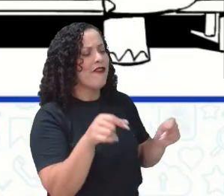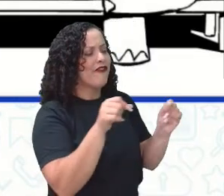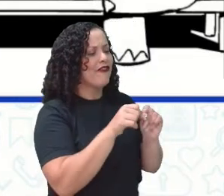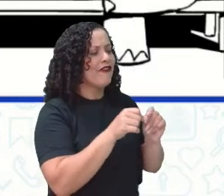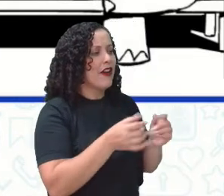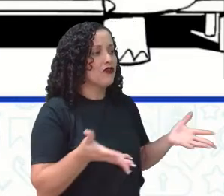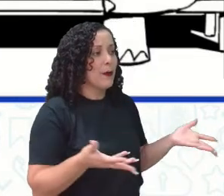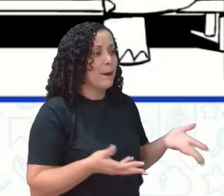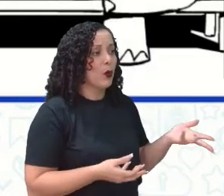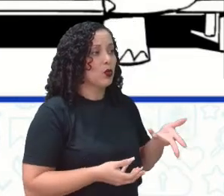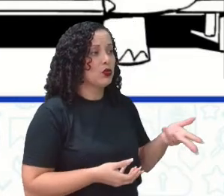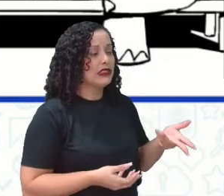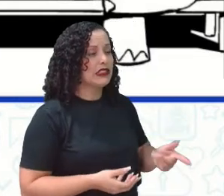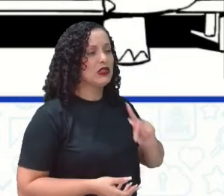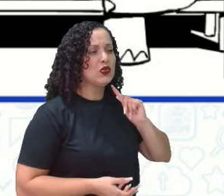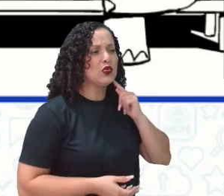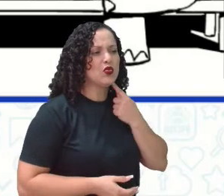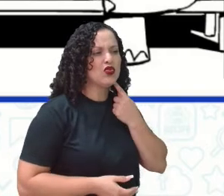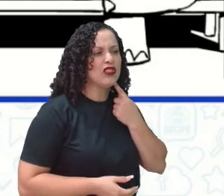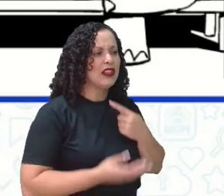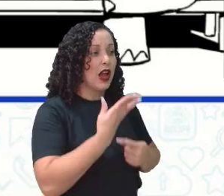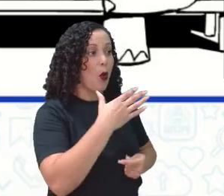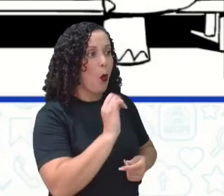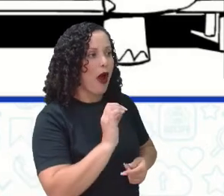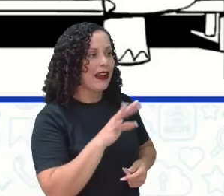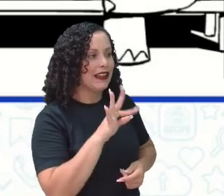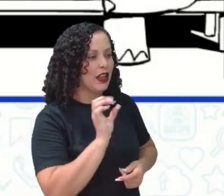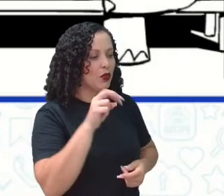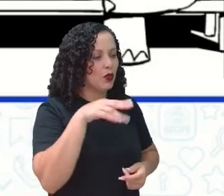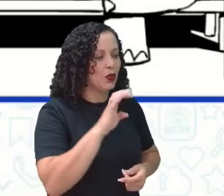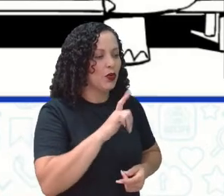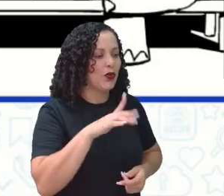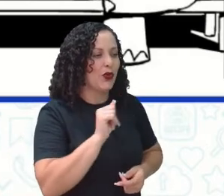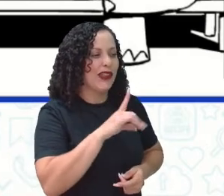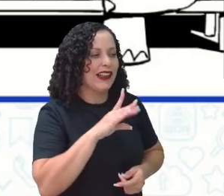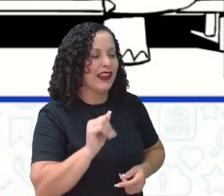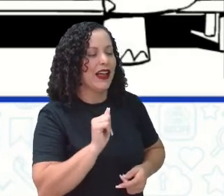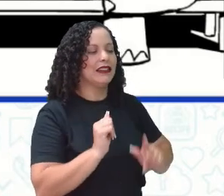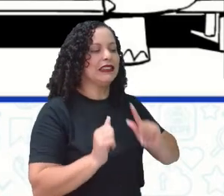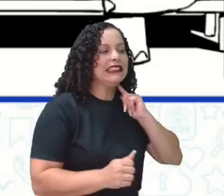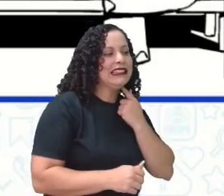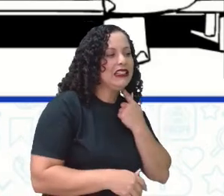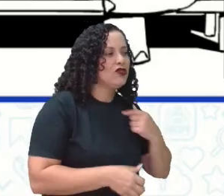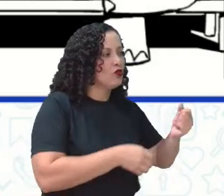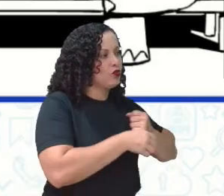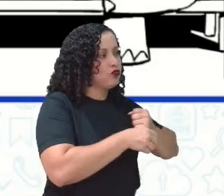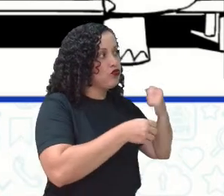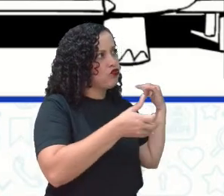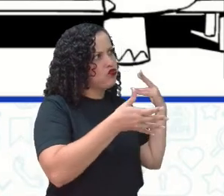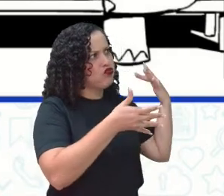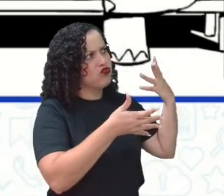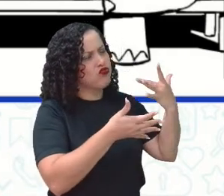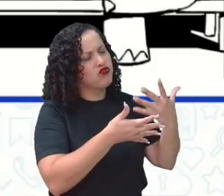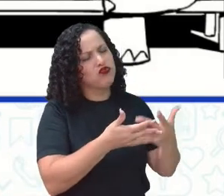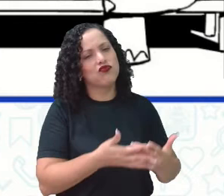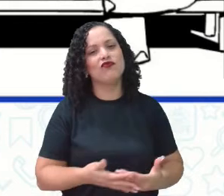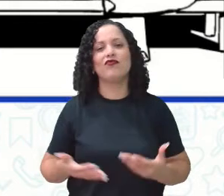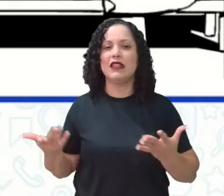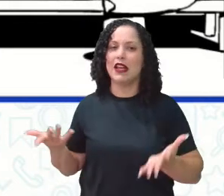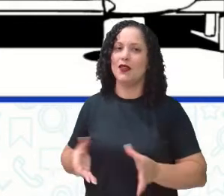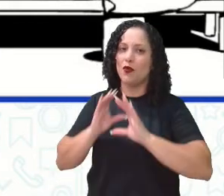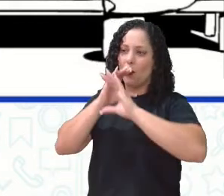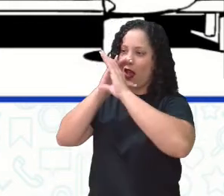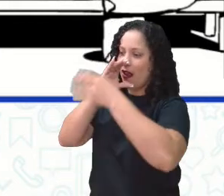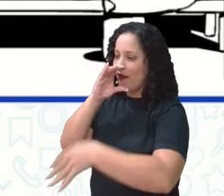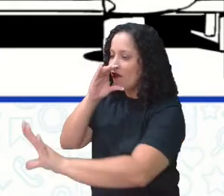40 toneladas de lixo em sua vida. E aí o elefante olha e diz assim, isso é sujo e pesado, mas não